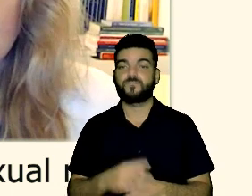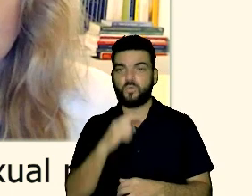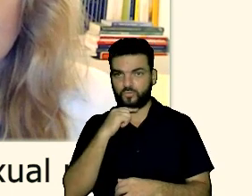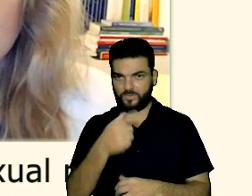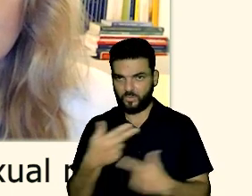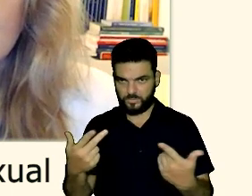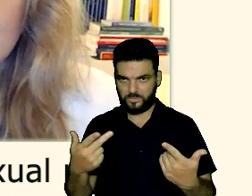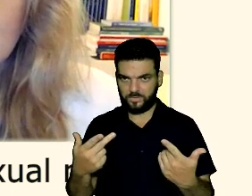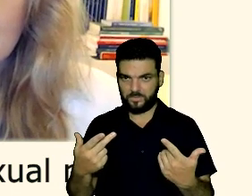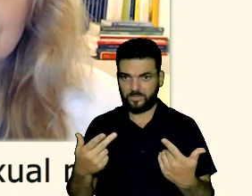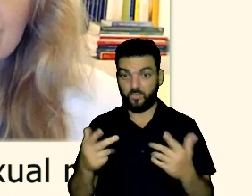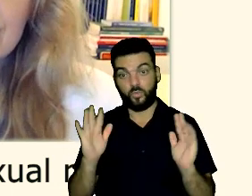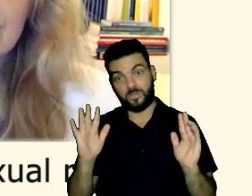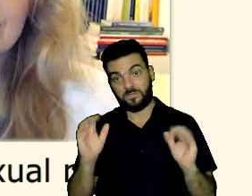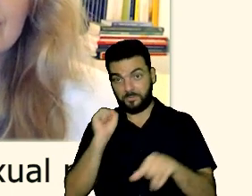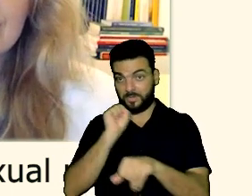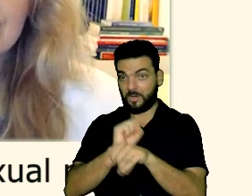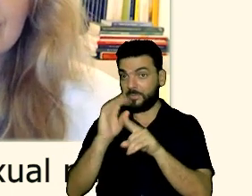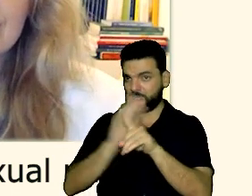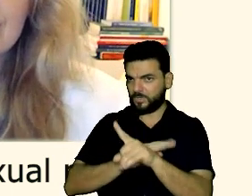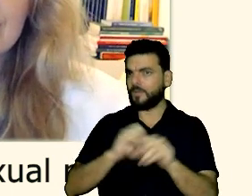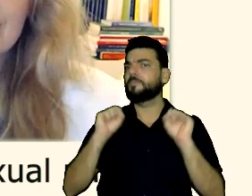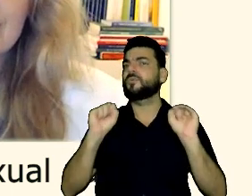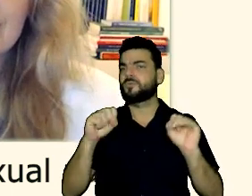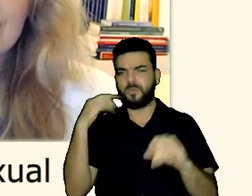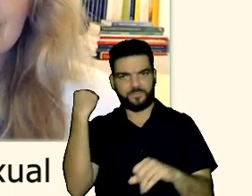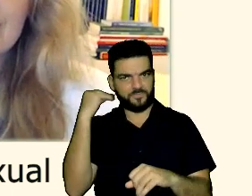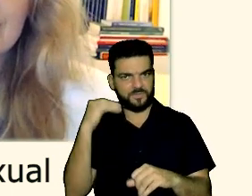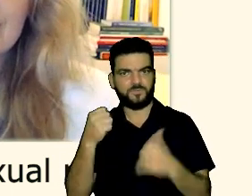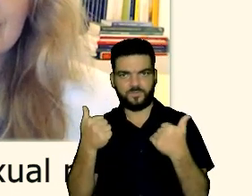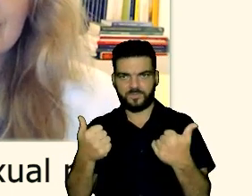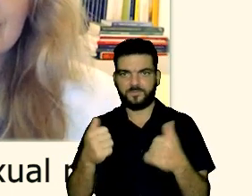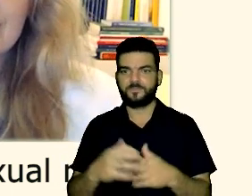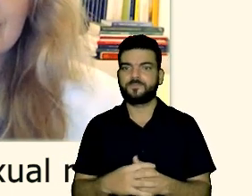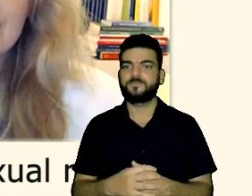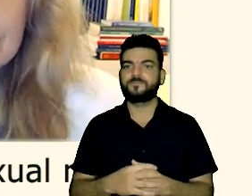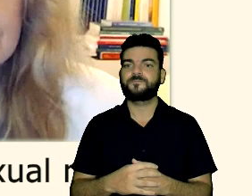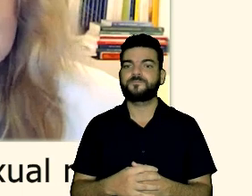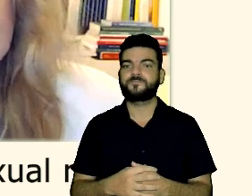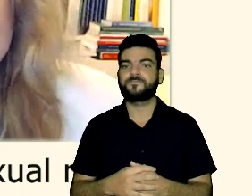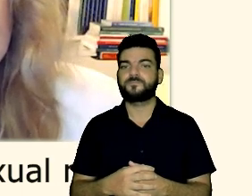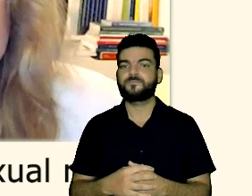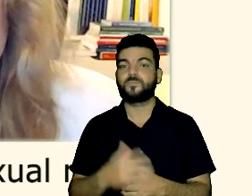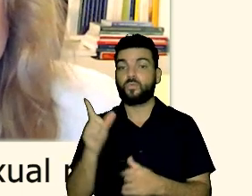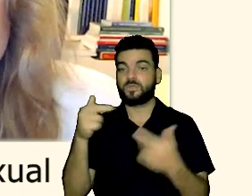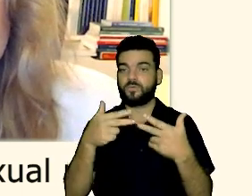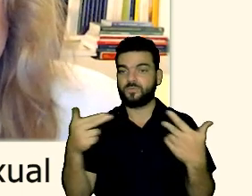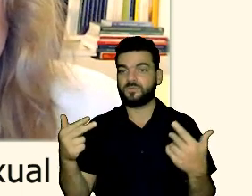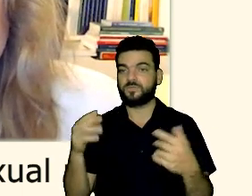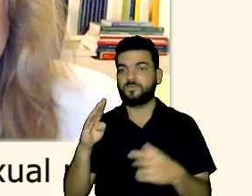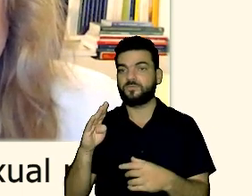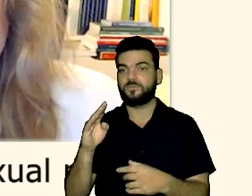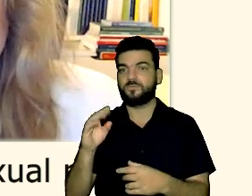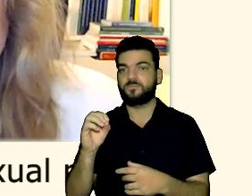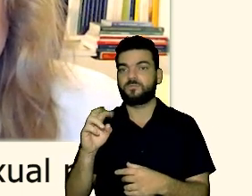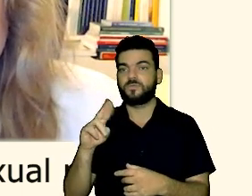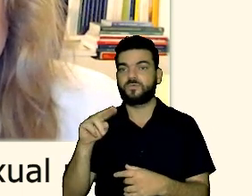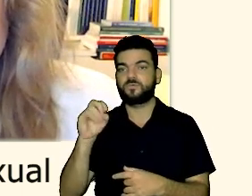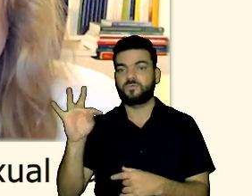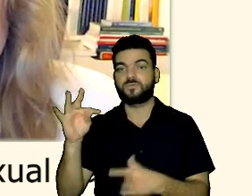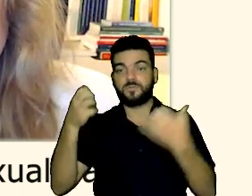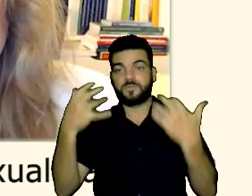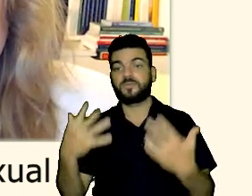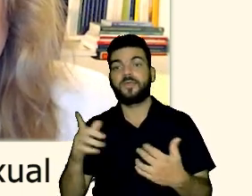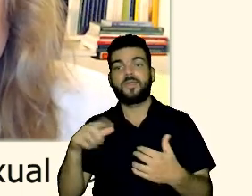Tá? Alguma dúvida até aqui? Se quiserem, pode perguntar, fiquem à vontade. Os sintomas